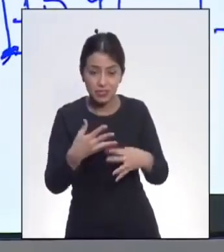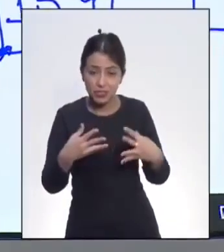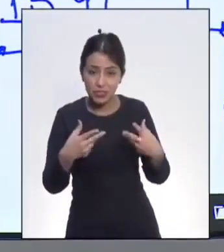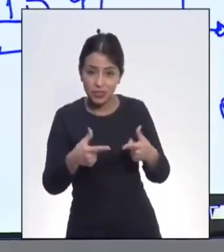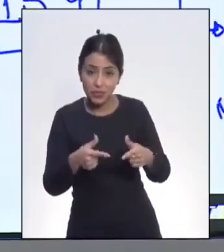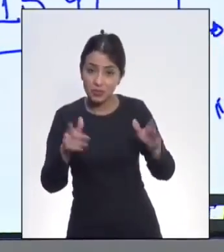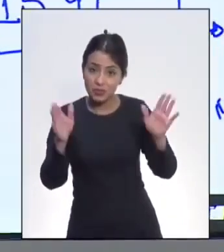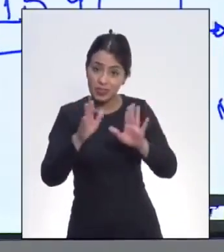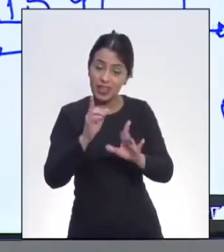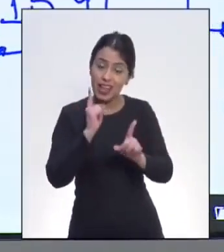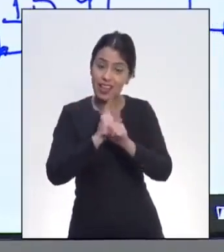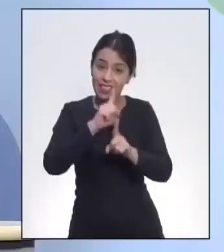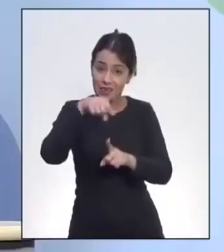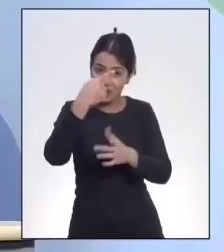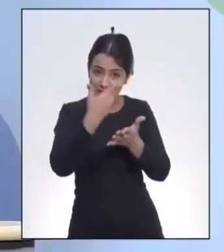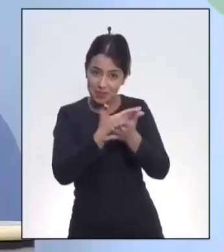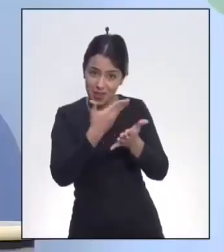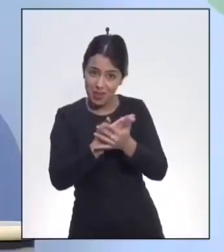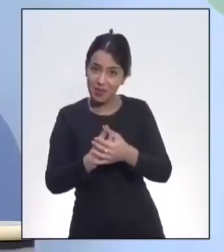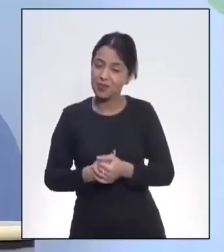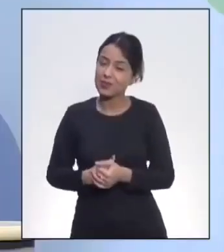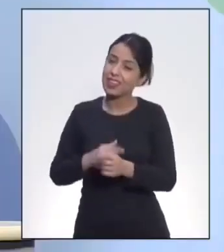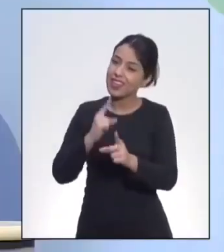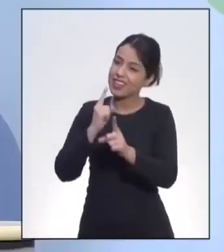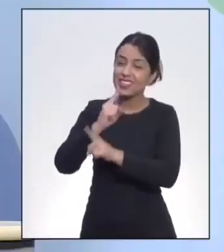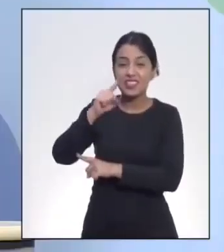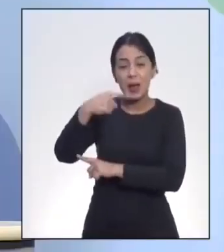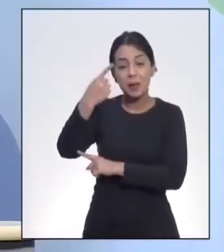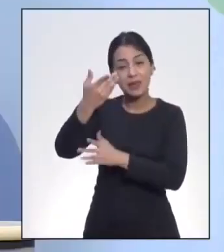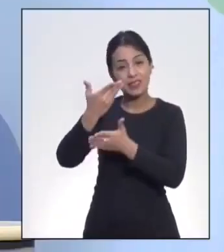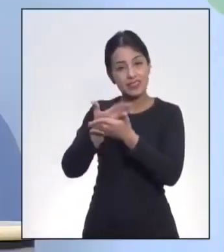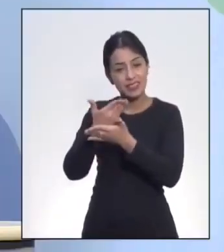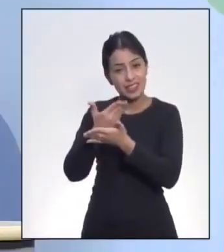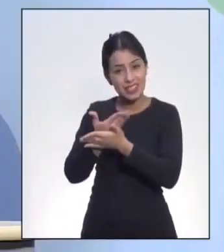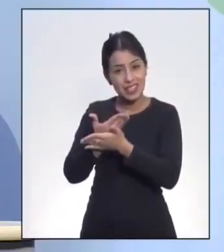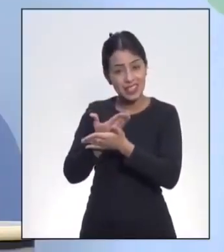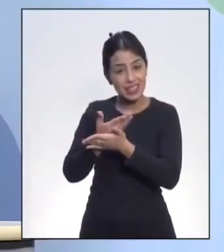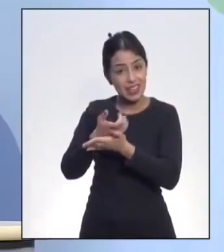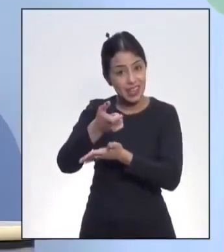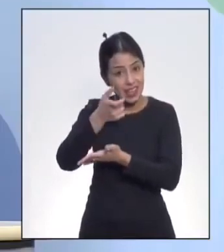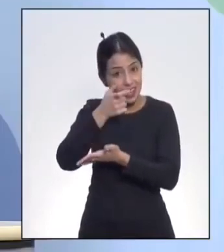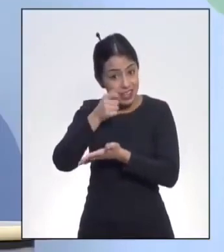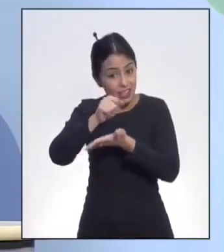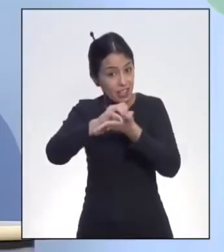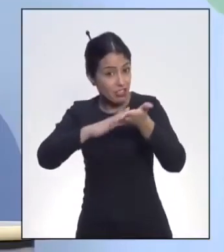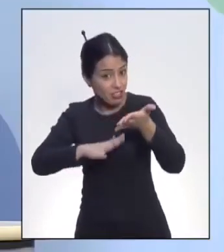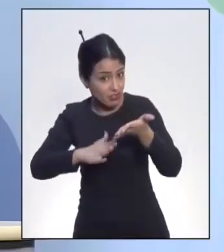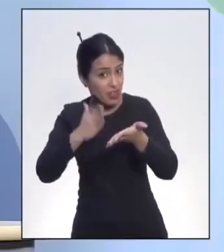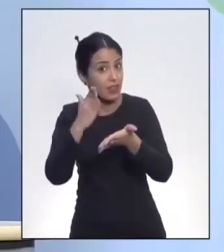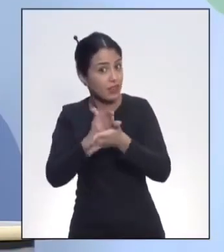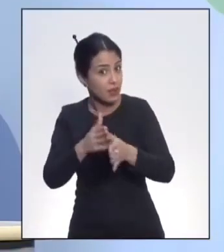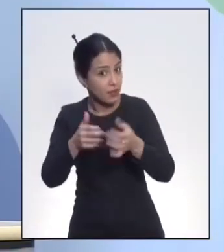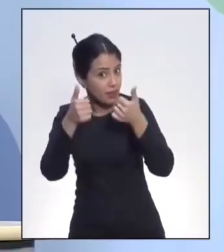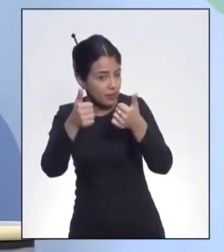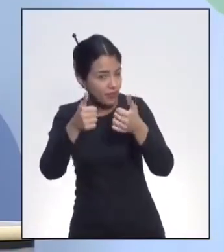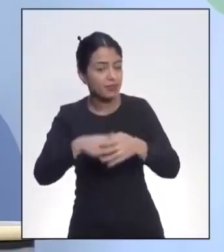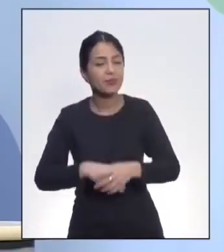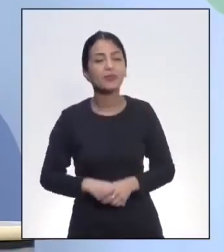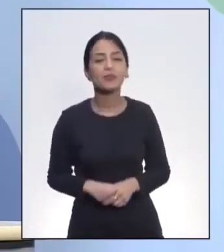vocês. Até a próxima aula. Alessandra? Gente, até a próxima aula. Não deixe de terminar as suas atividades.